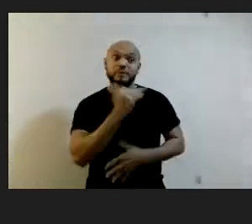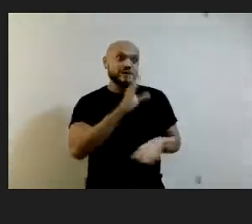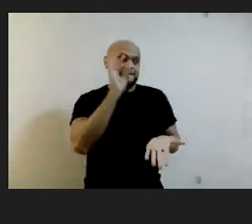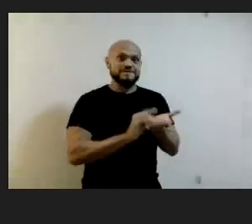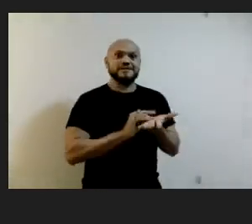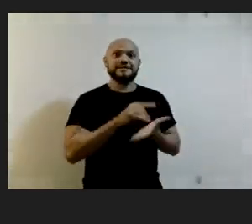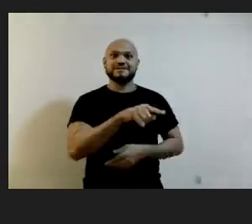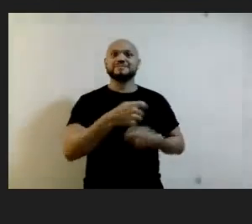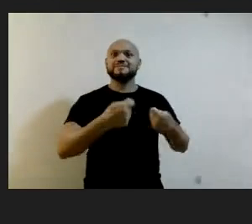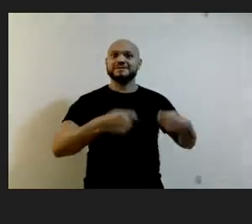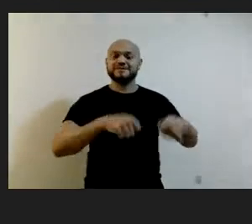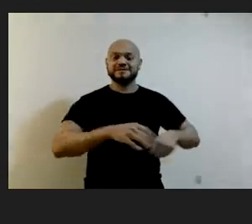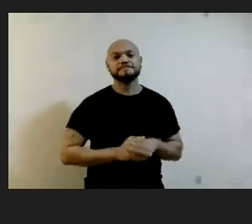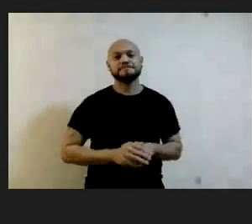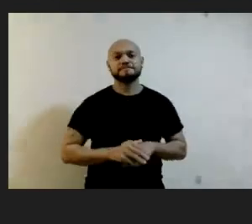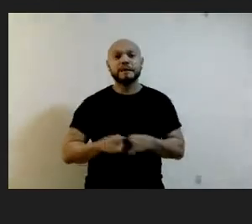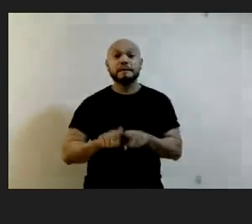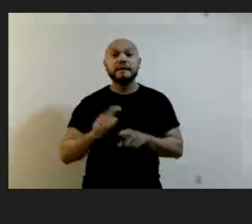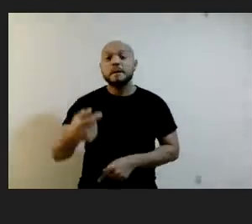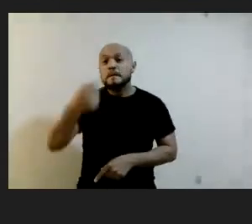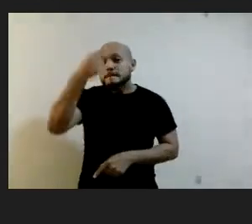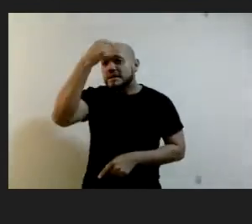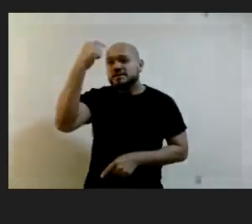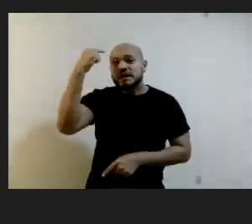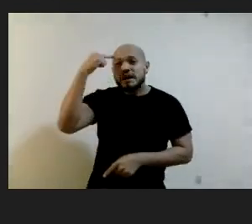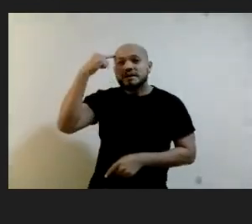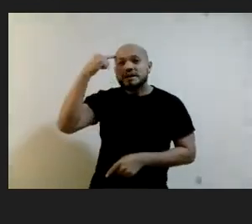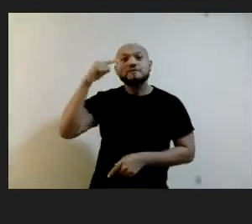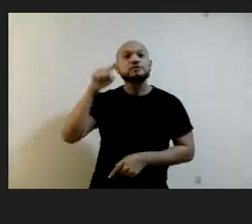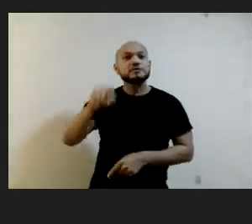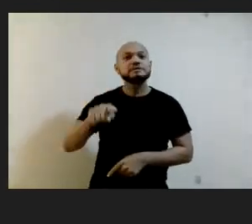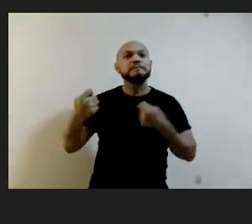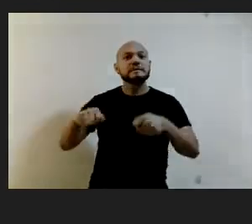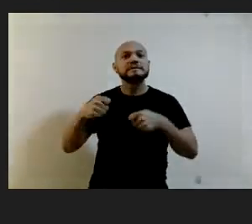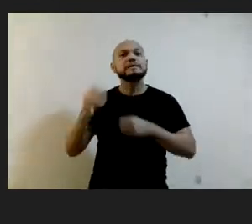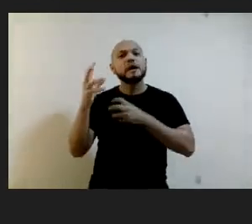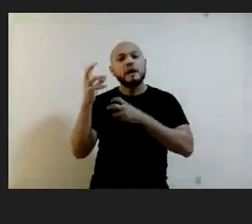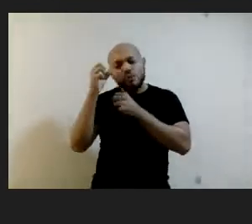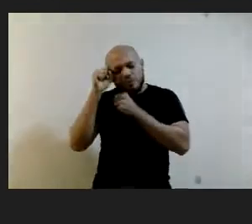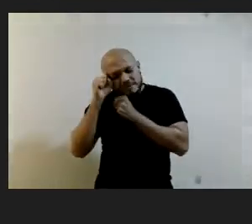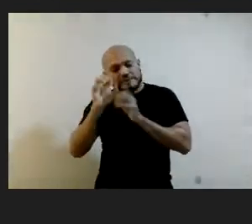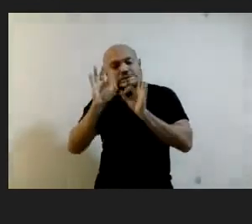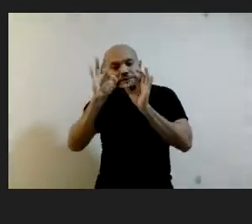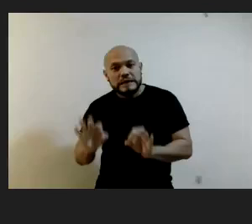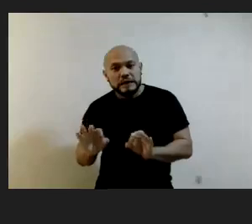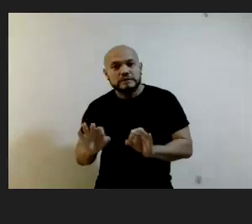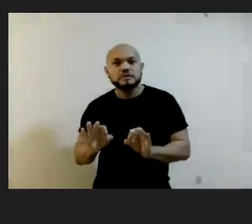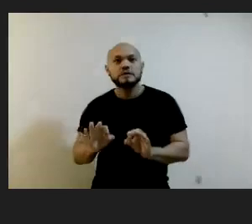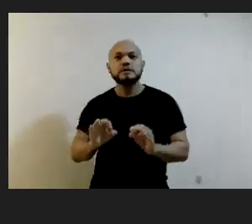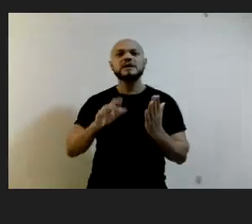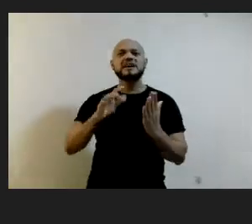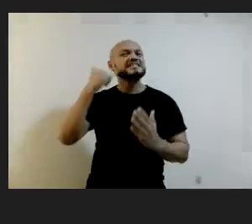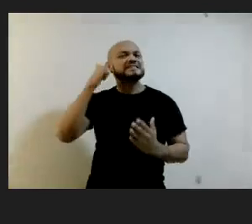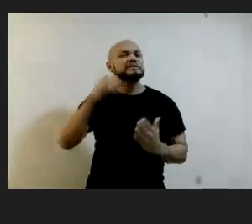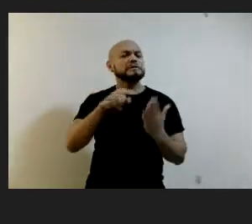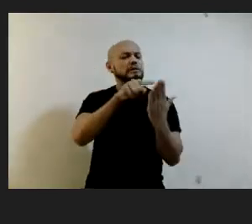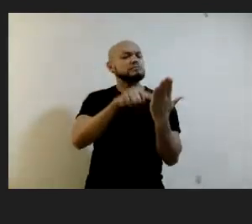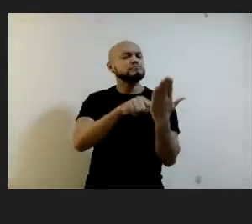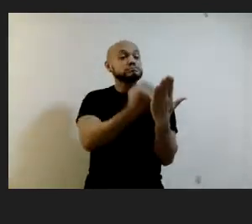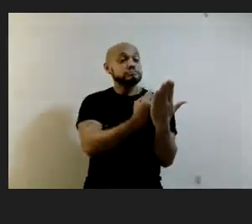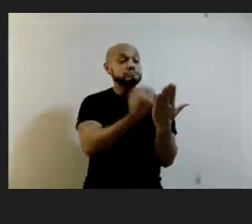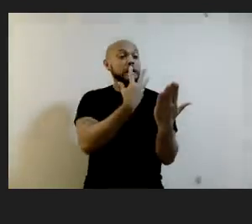nossa mente, né, como a gente já falou, proteja o seu sono, telas de celular longe antes de